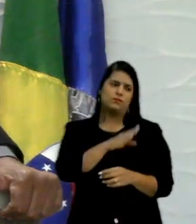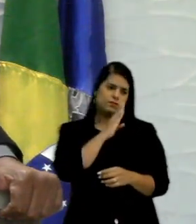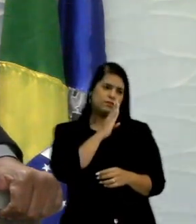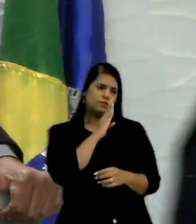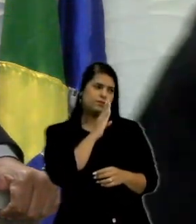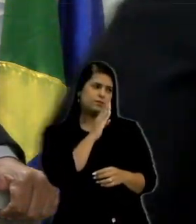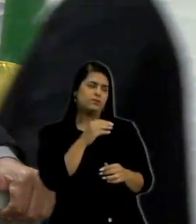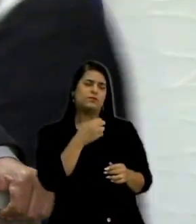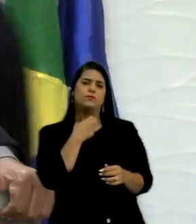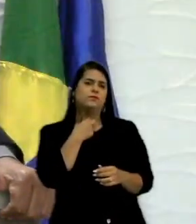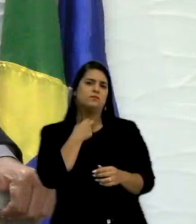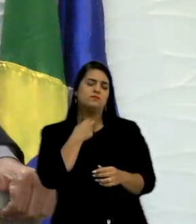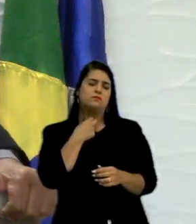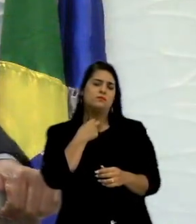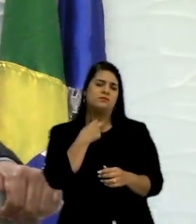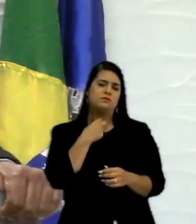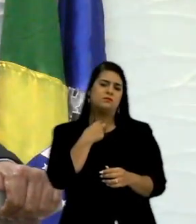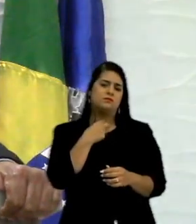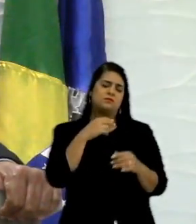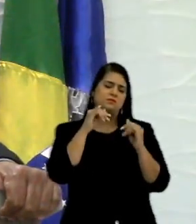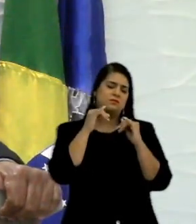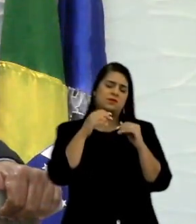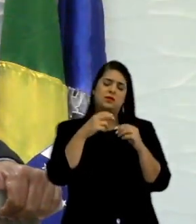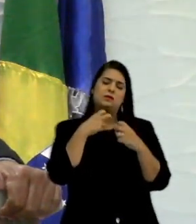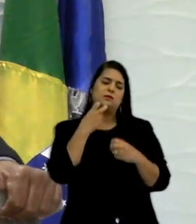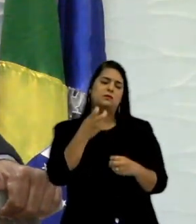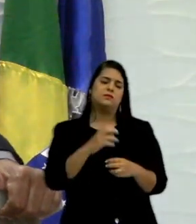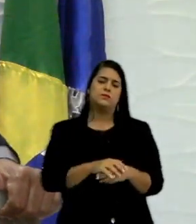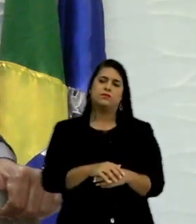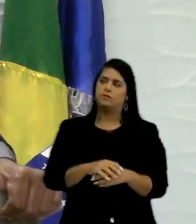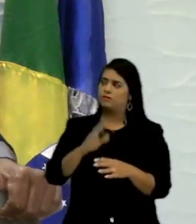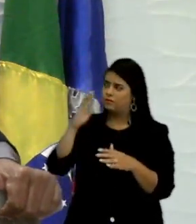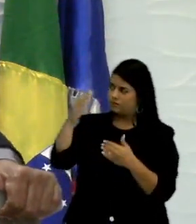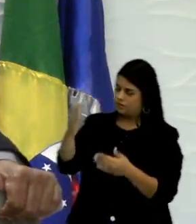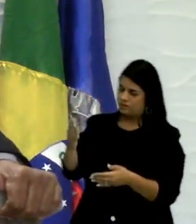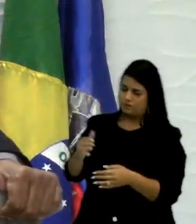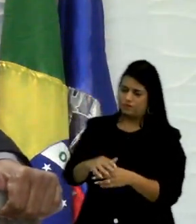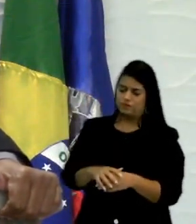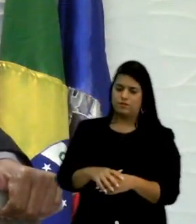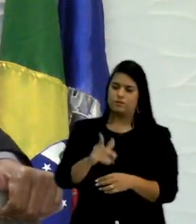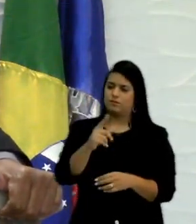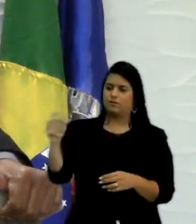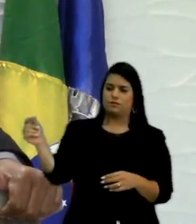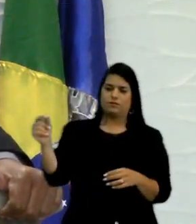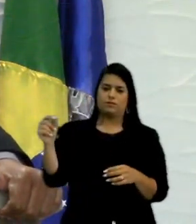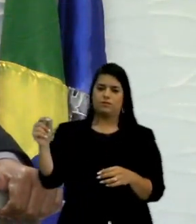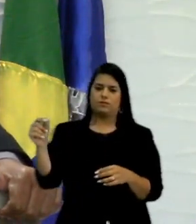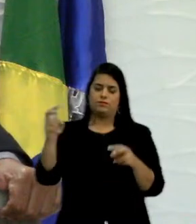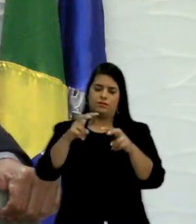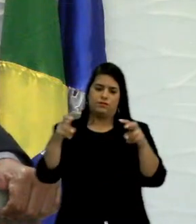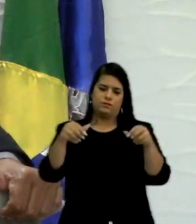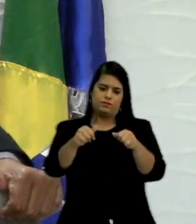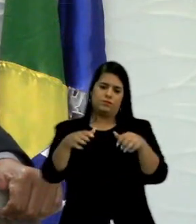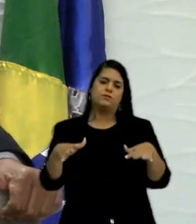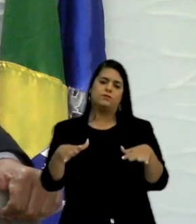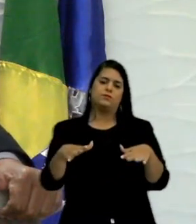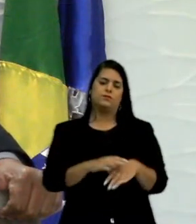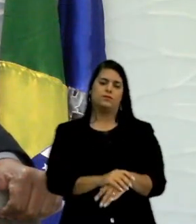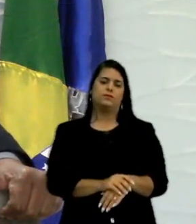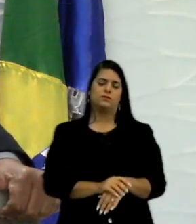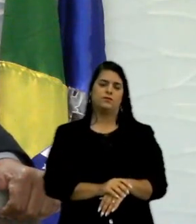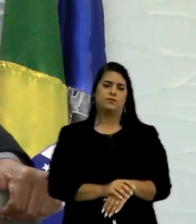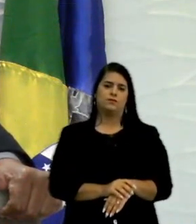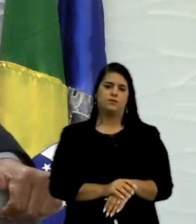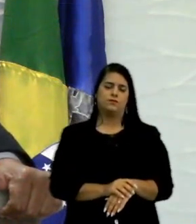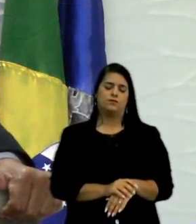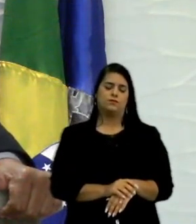pode chegar aqui fazendo com a senhora. Fica lá, Vossa Excelência. Manda ela ficar calada ou retira ela do plenário aí, senão eu não falo mais. É. Ô, dona Macedo, por favor. Tem educação?